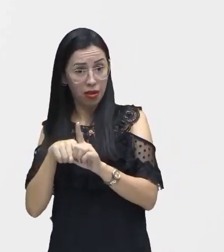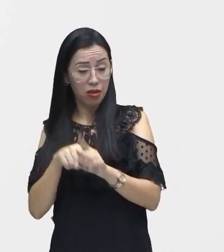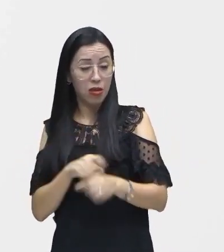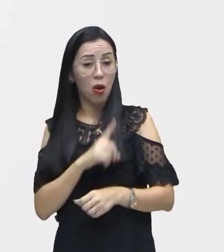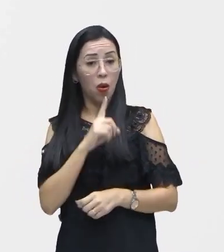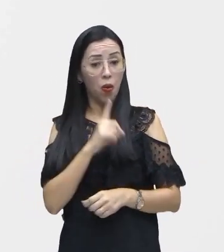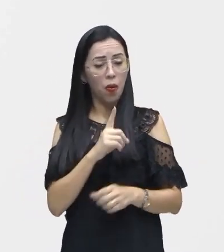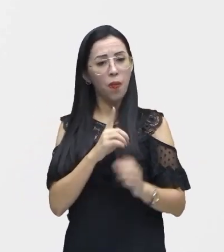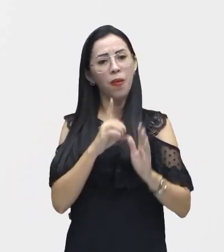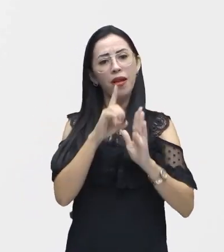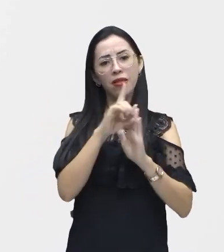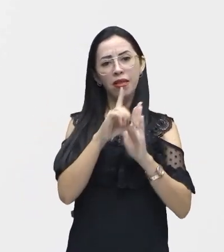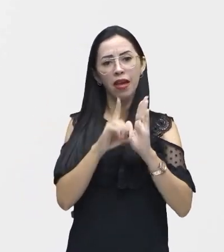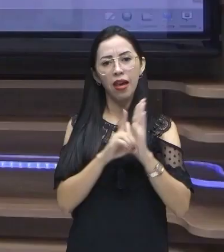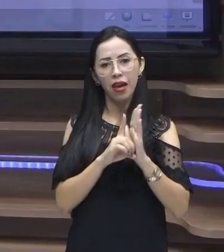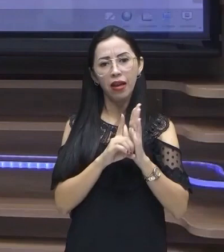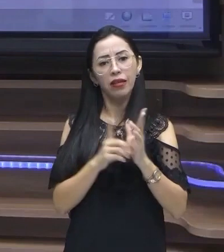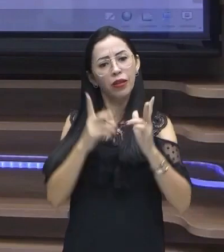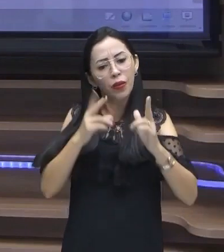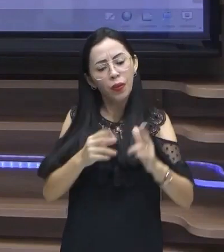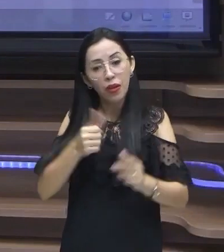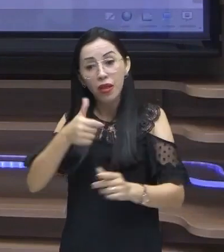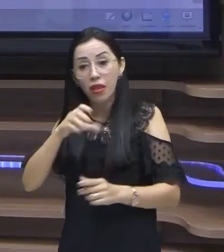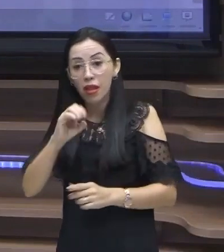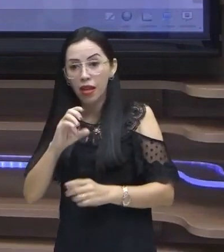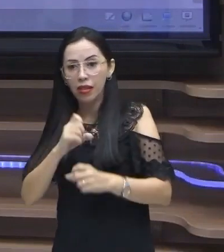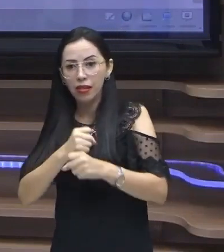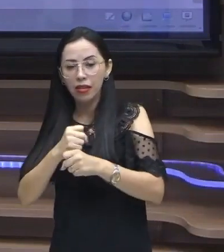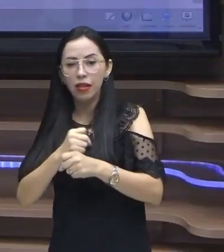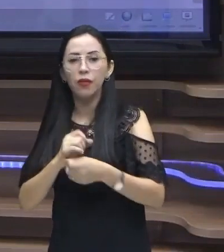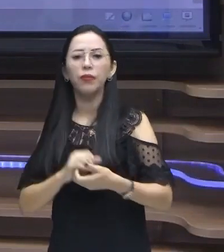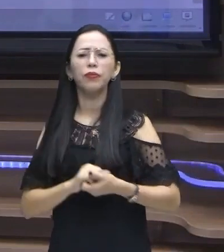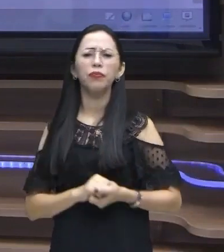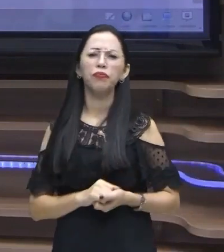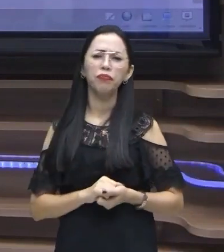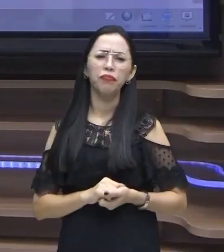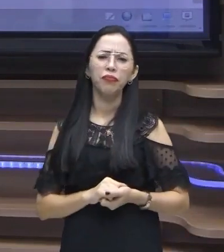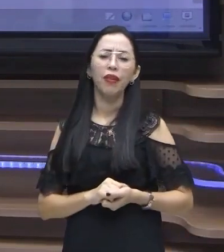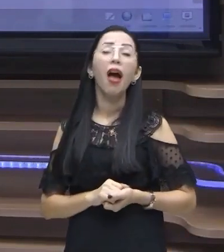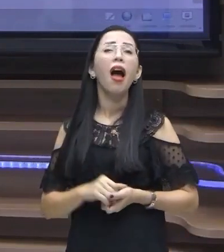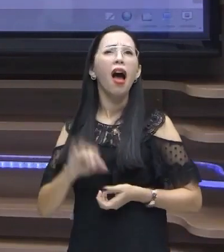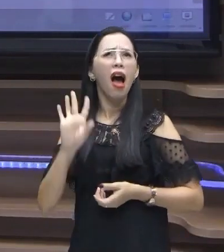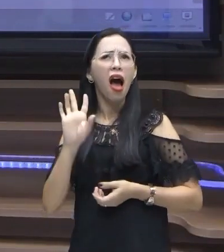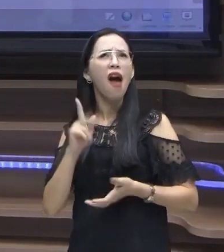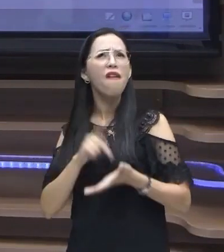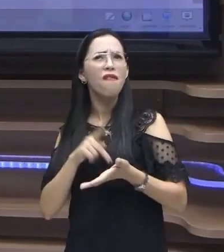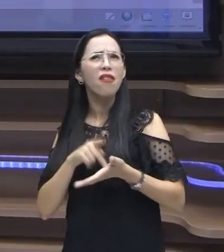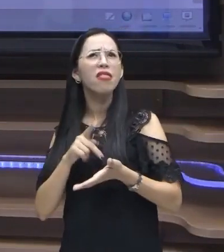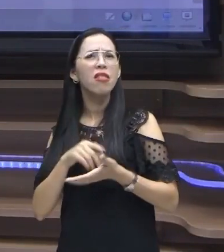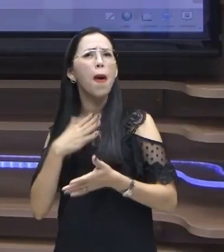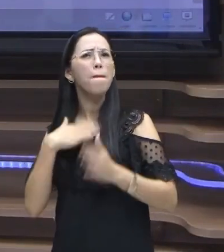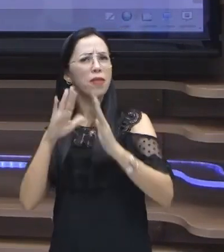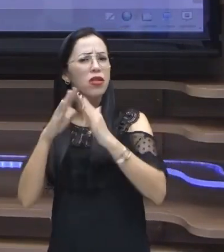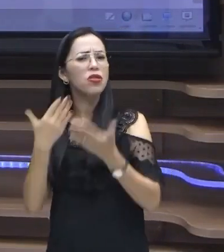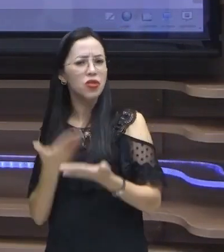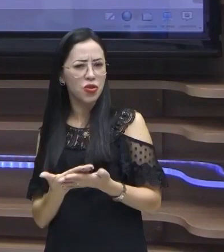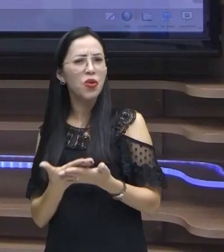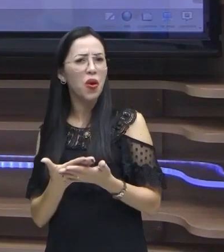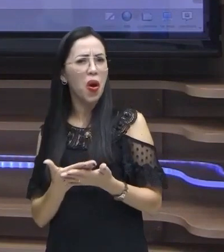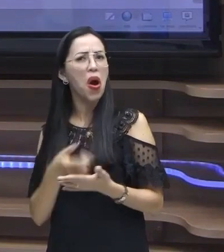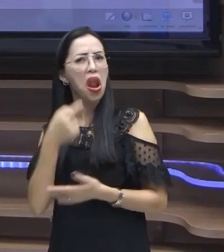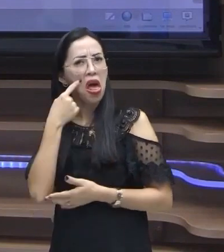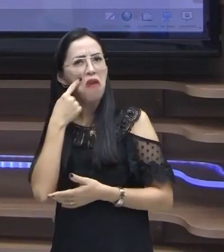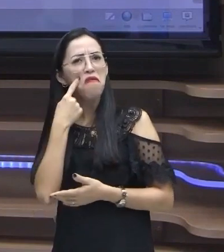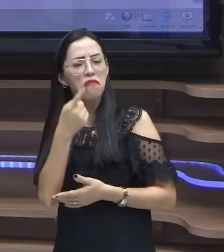10 anos. Aqui comigo. Professor, eu já ouvi falar de bimestre na minha escola. Sim, nas escolas geralmente se trabalha com